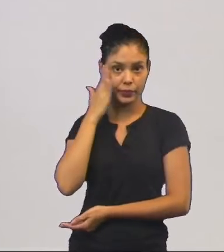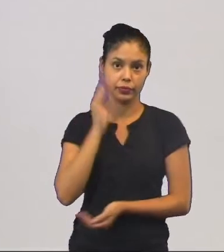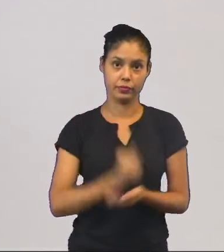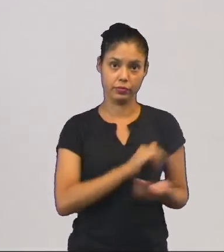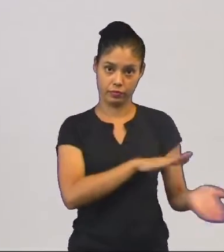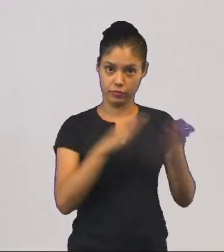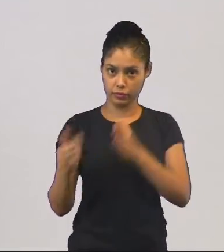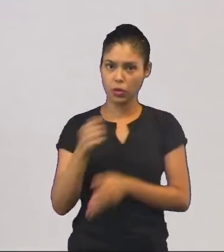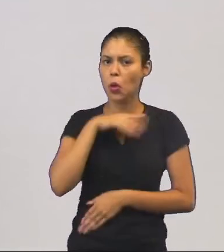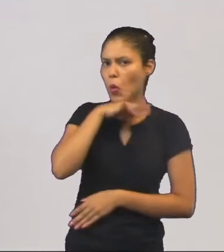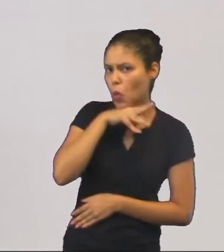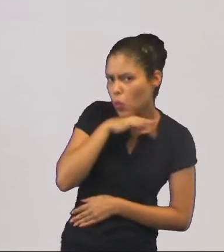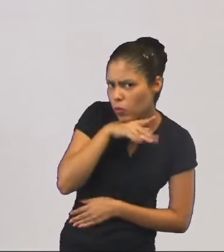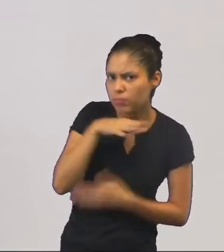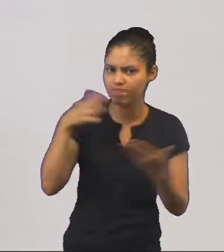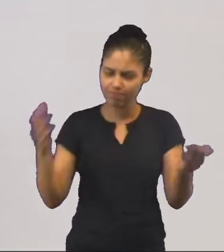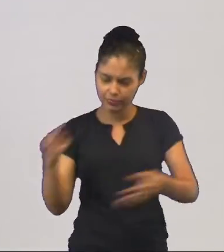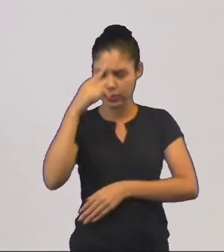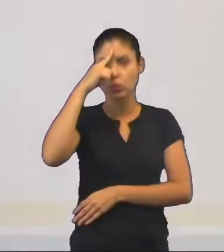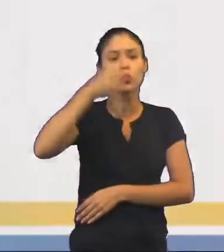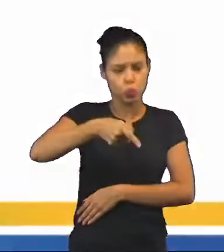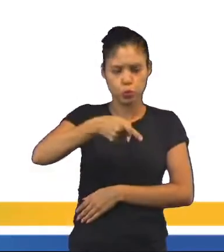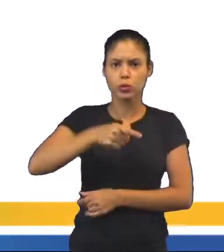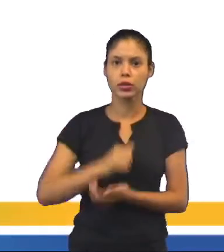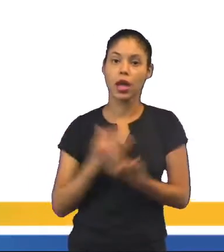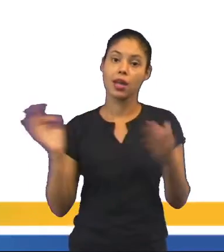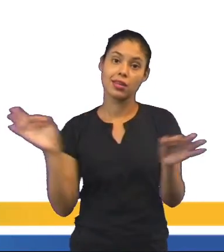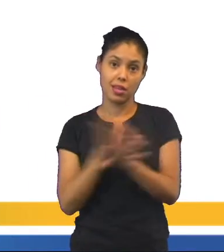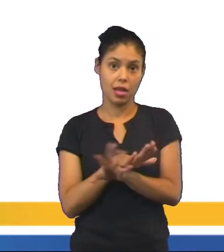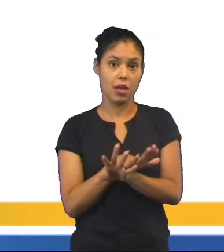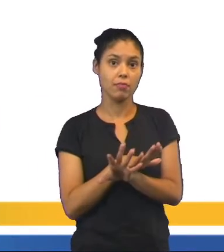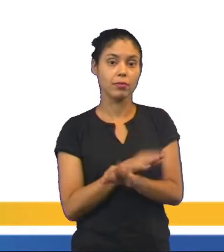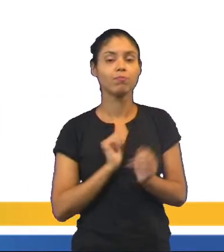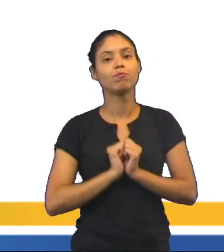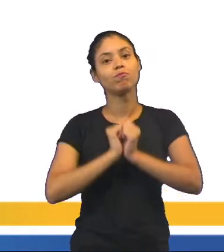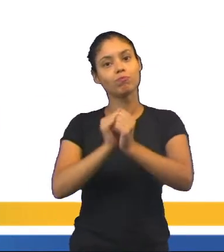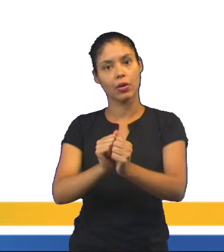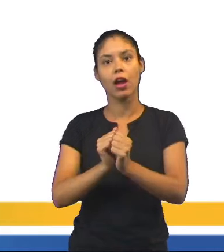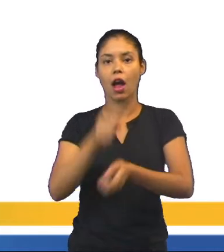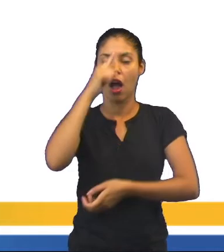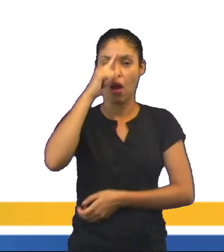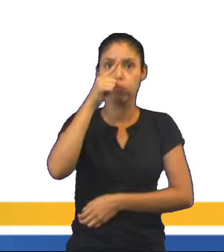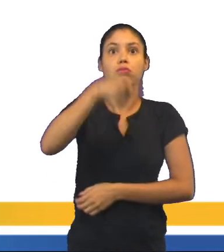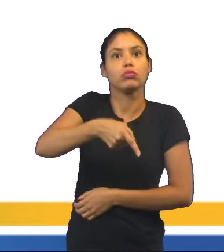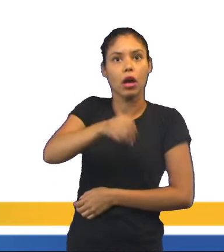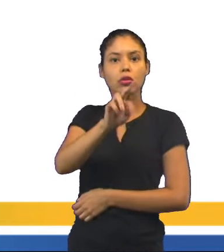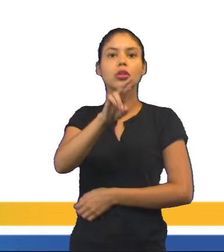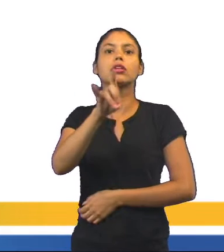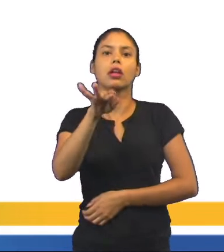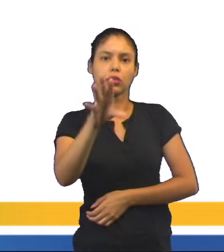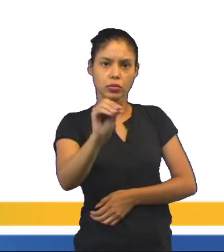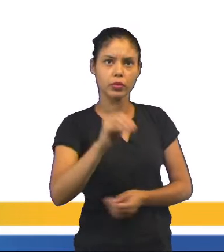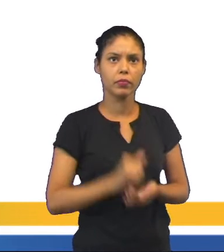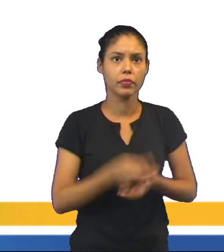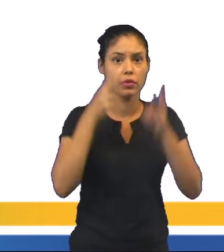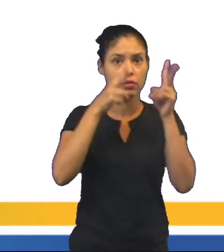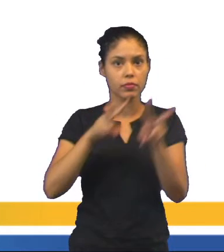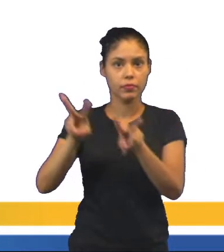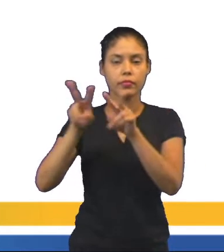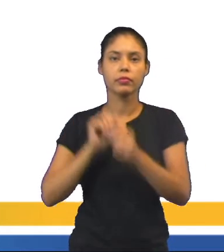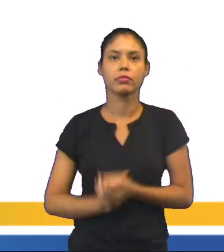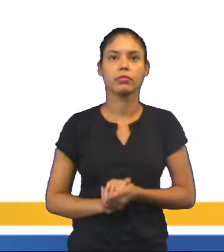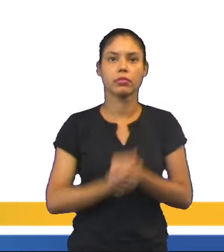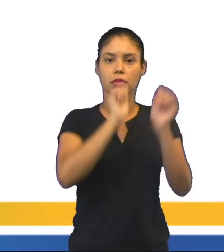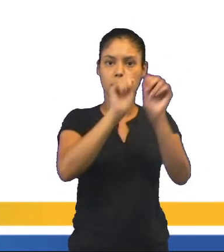o lado negativo da autoridade, que acaba correspondendo justamente ao autoritarismo. Vamos visualizar em tela